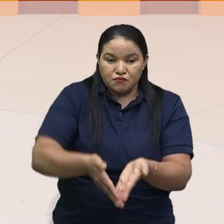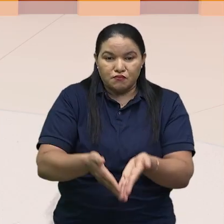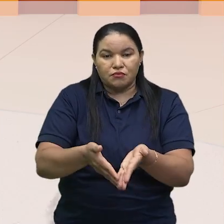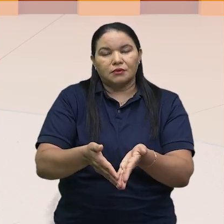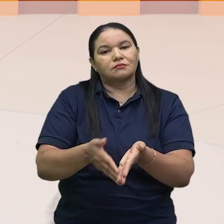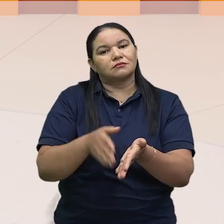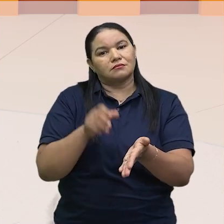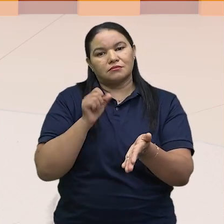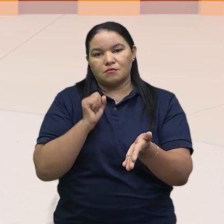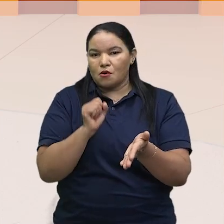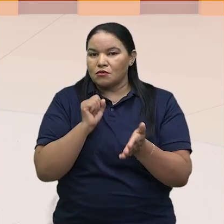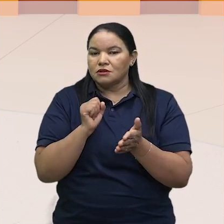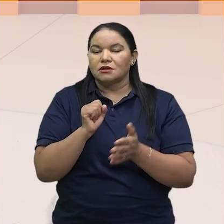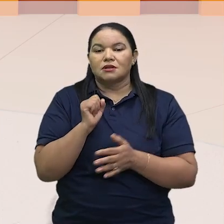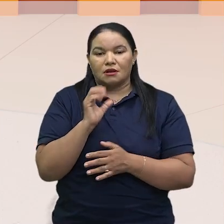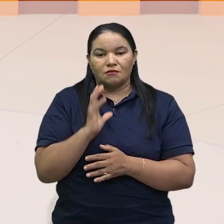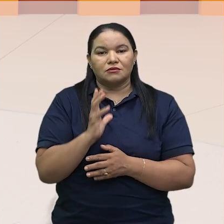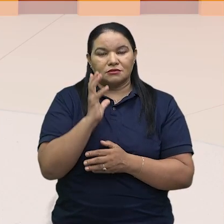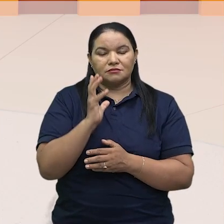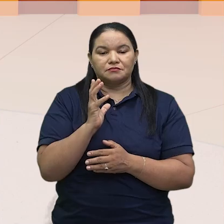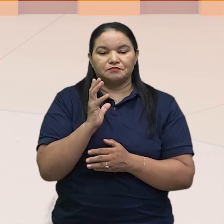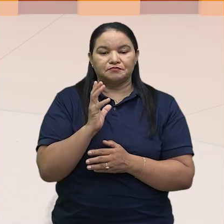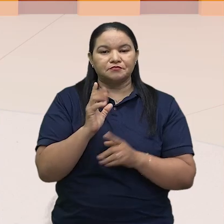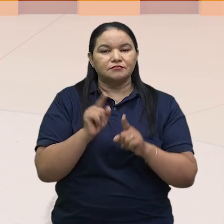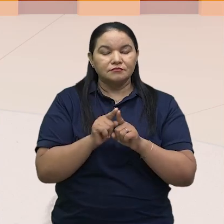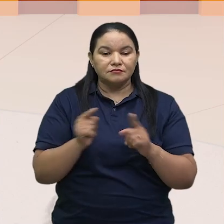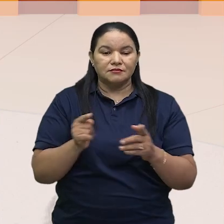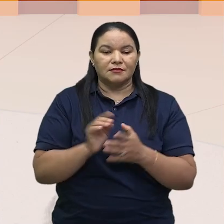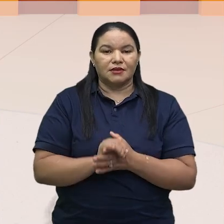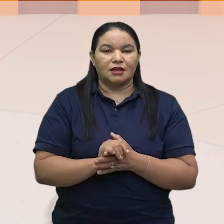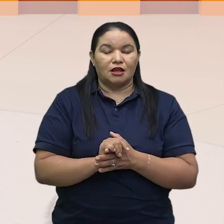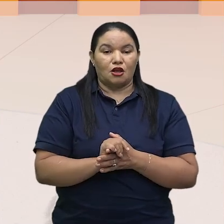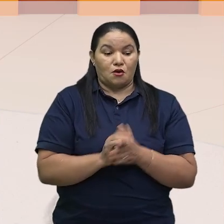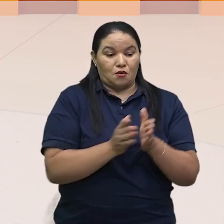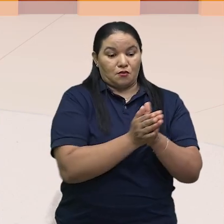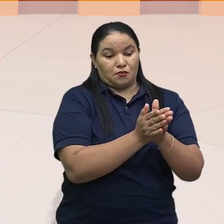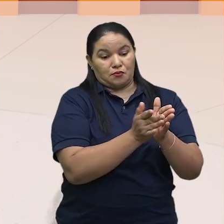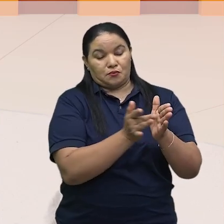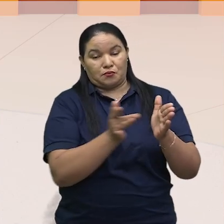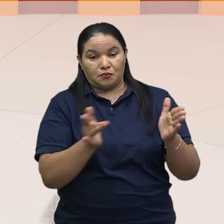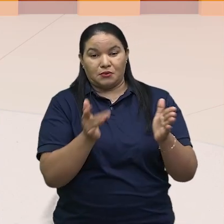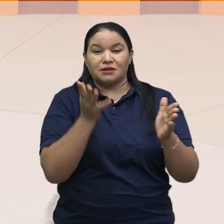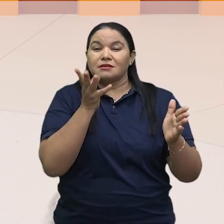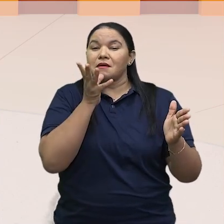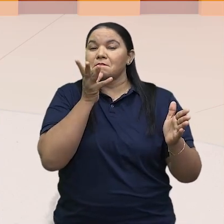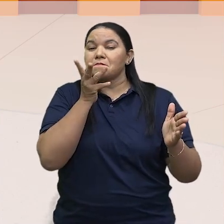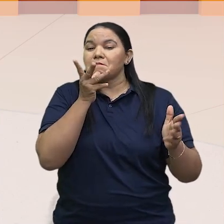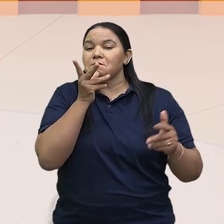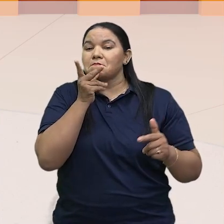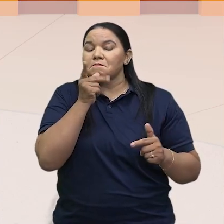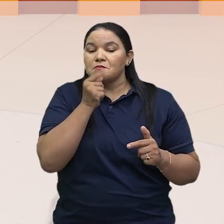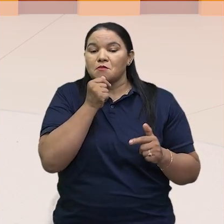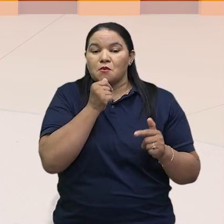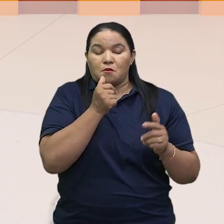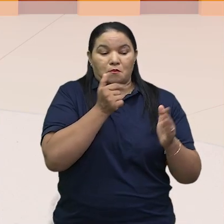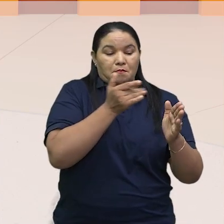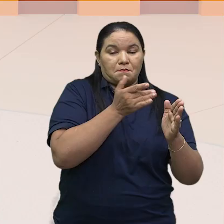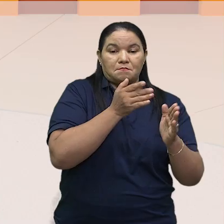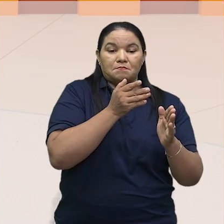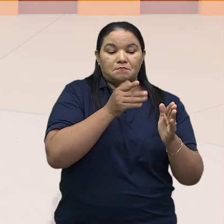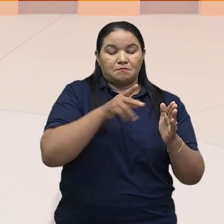também acontecer naquele período, né? Então, olha só o tempo que levava para uma pessoa se deslocar de Portugal até o